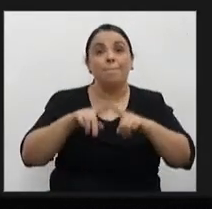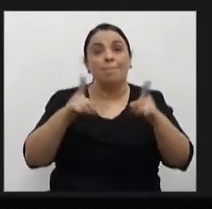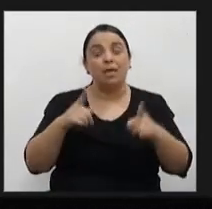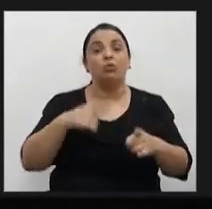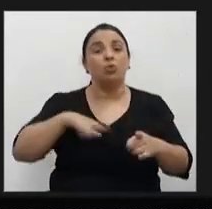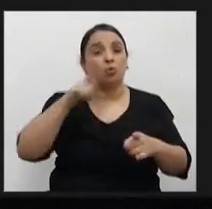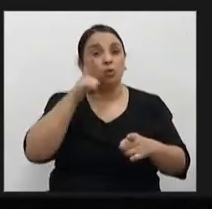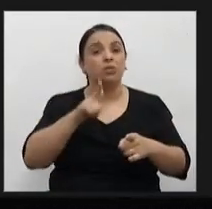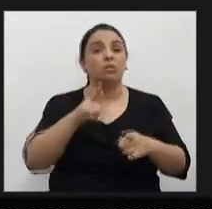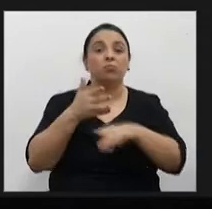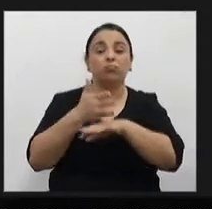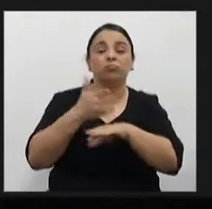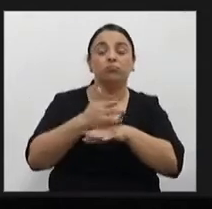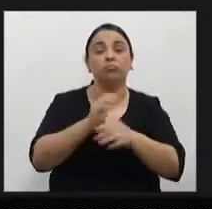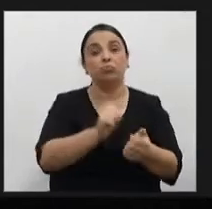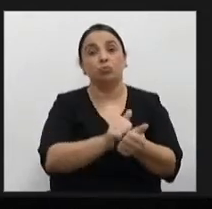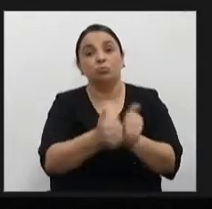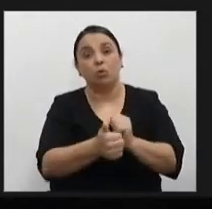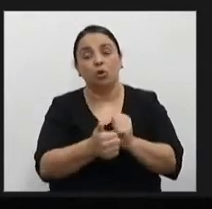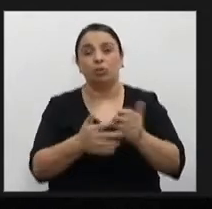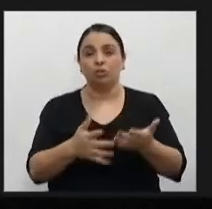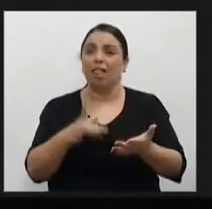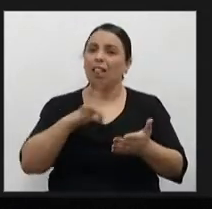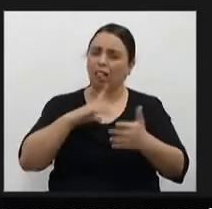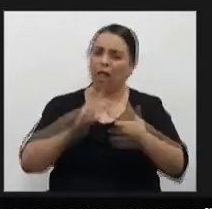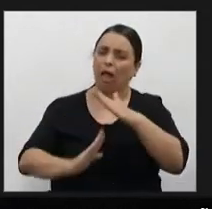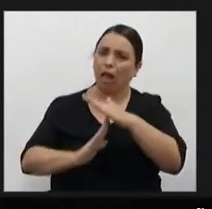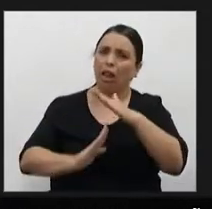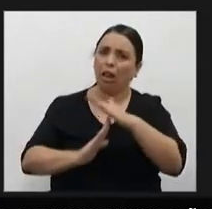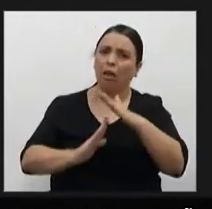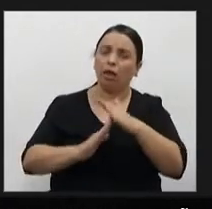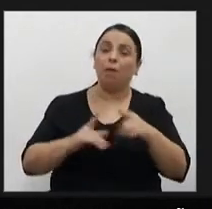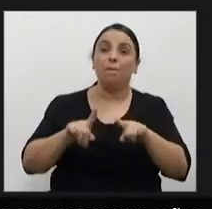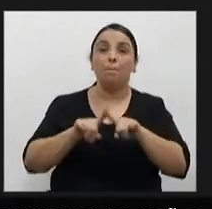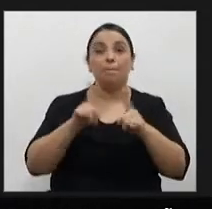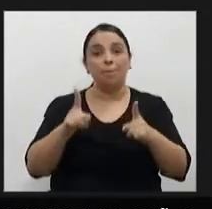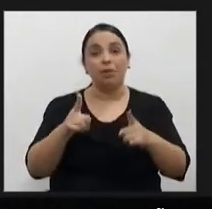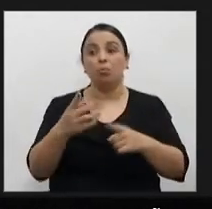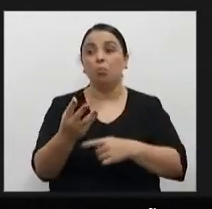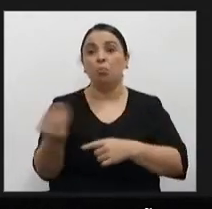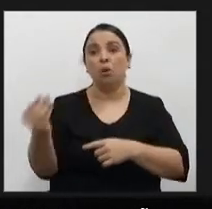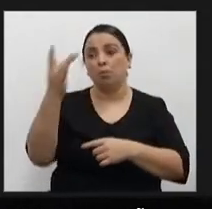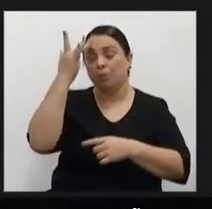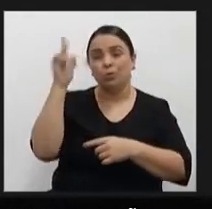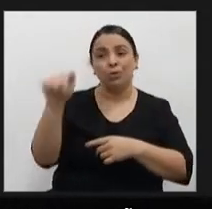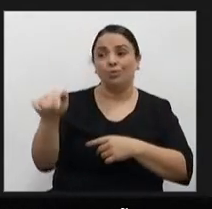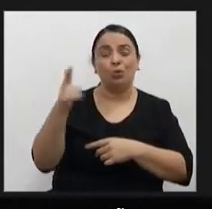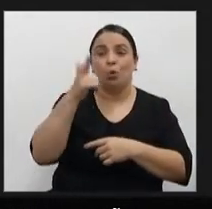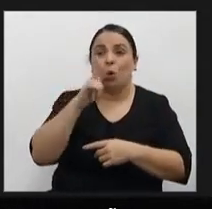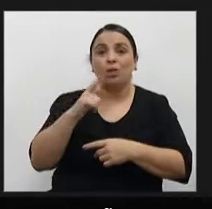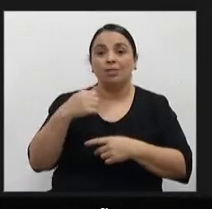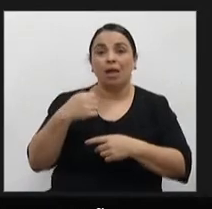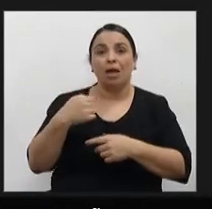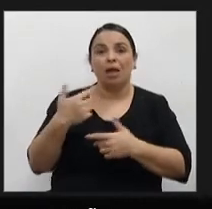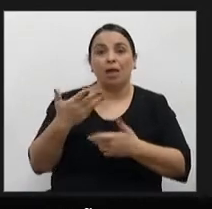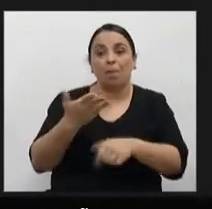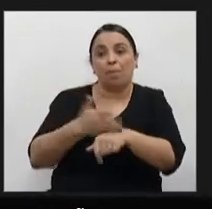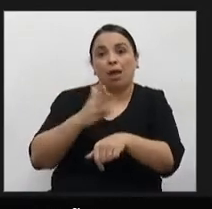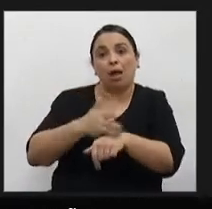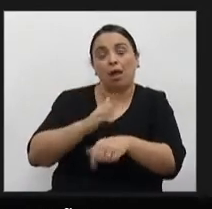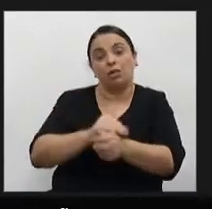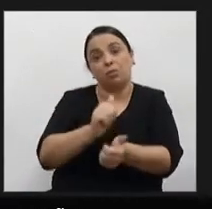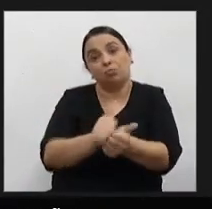limitações. Mas muitos não têm a capacidade de estar fazendo uma prática de esporte. Até porque eu acho que